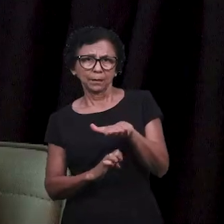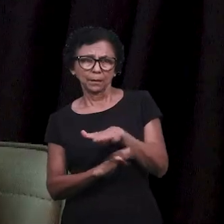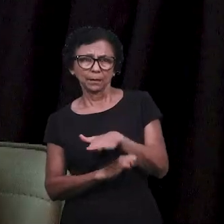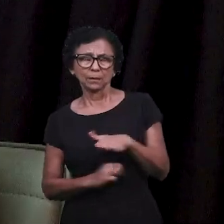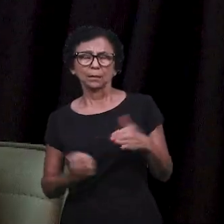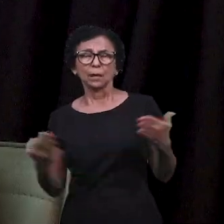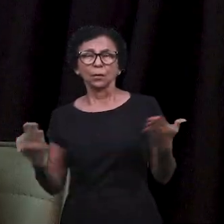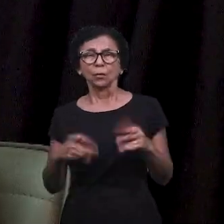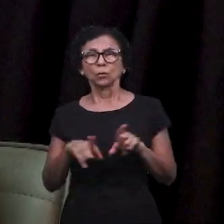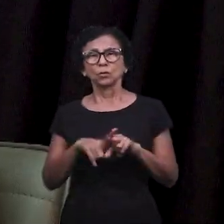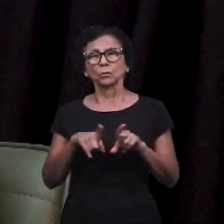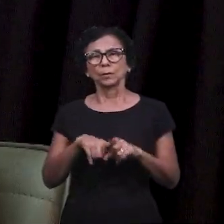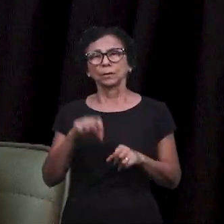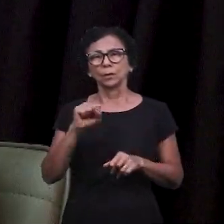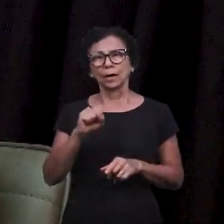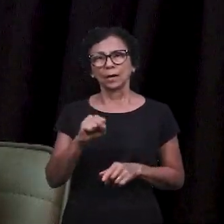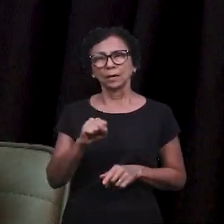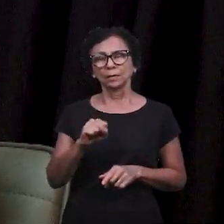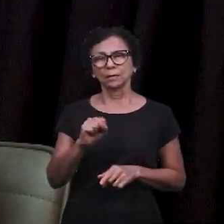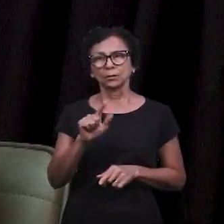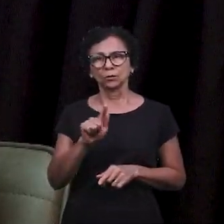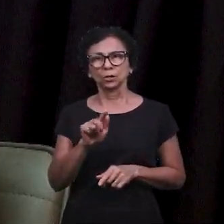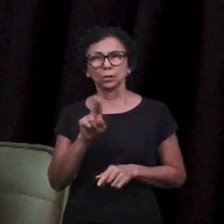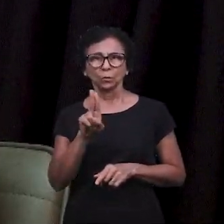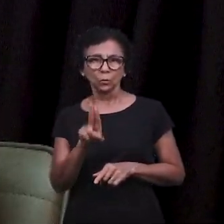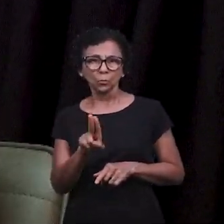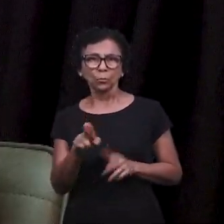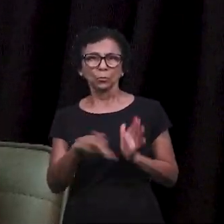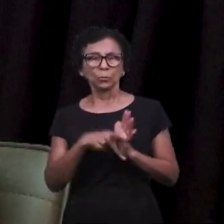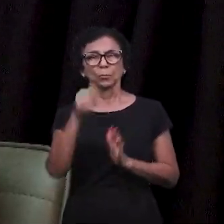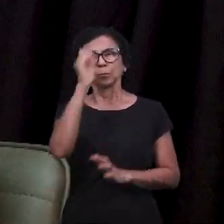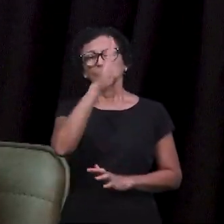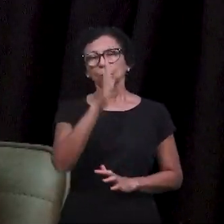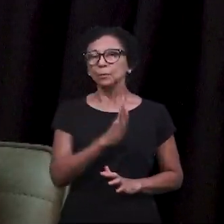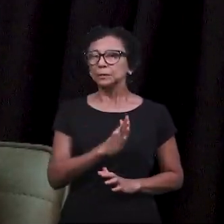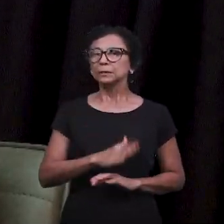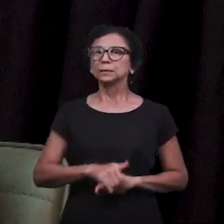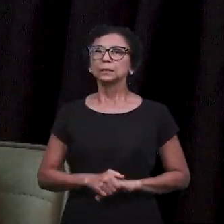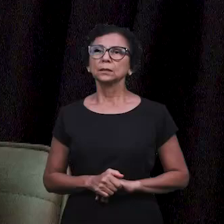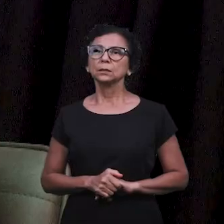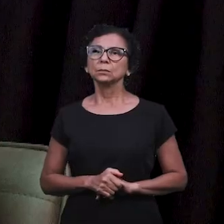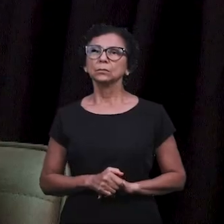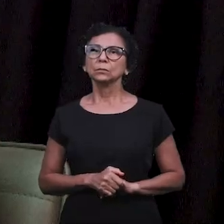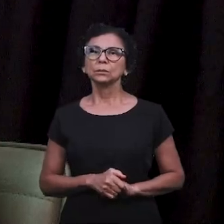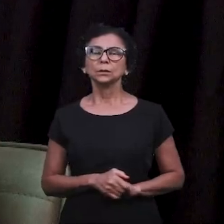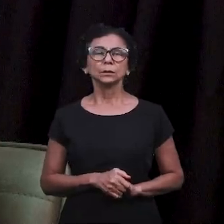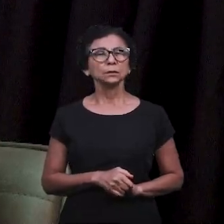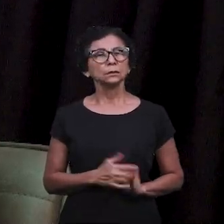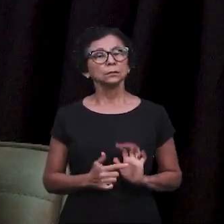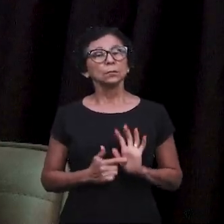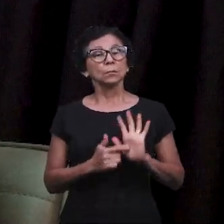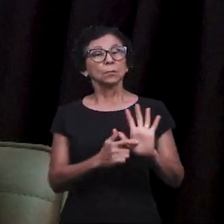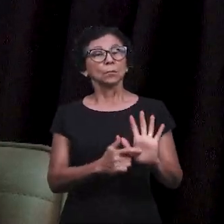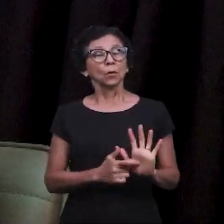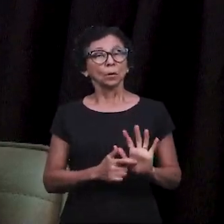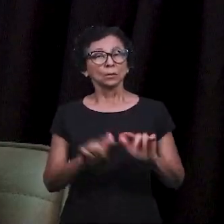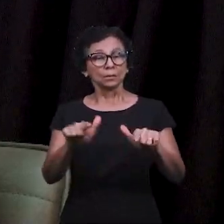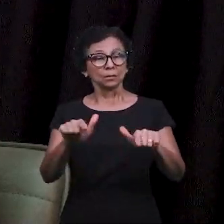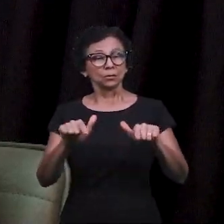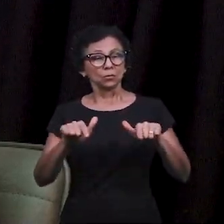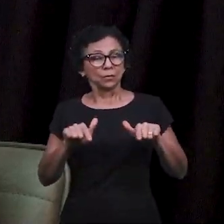pela CGU. Então, nós temos algumas certificações que vão indicar o compromisso daquela empresa com atuações